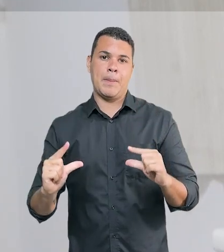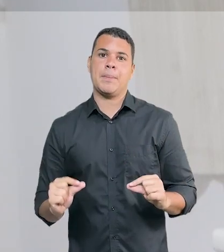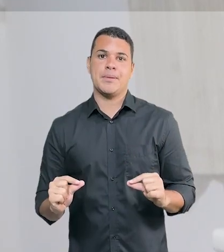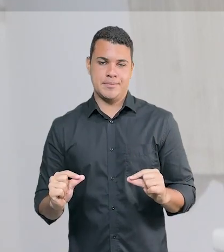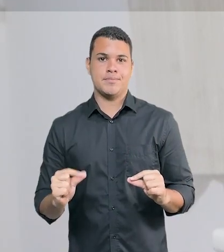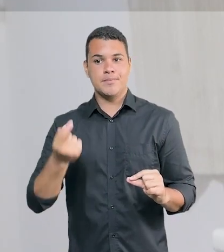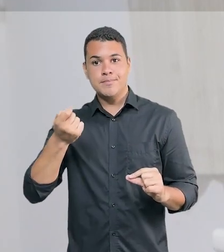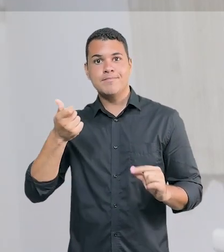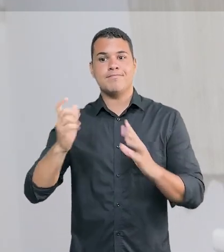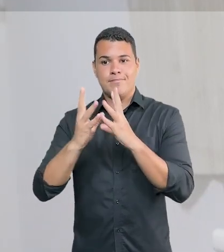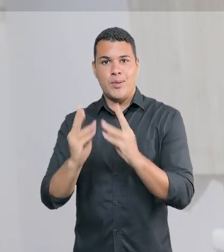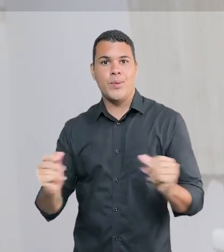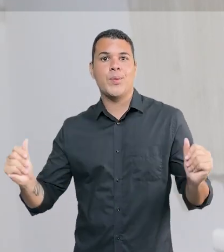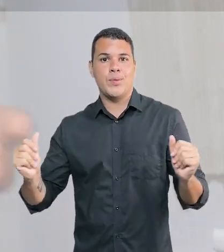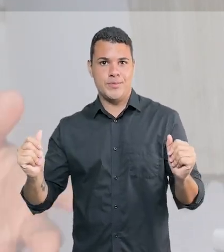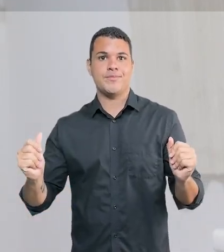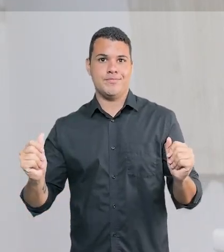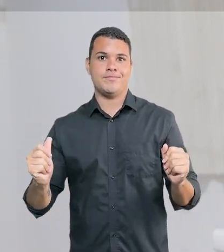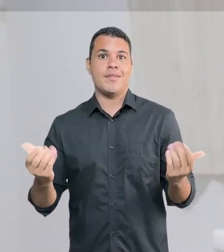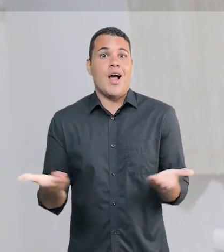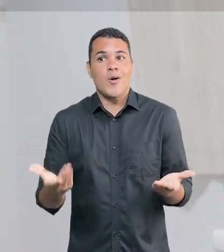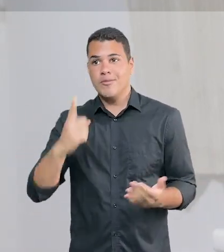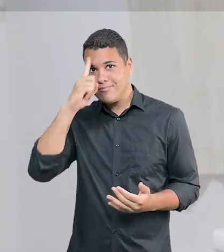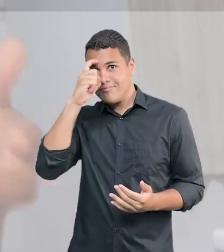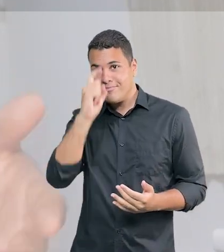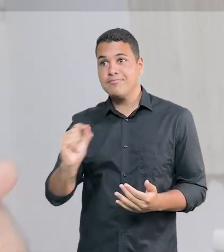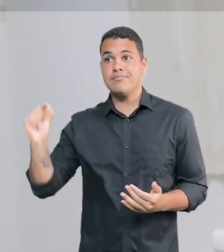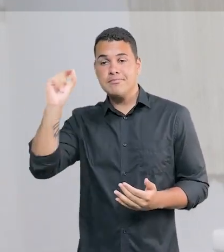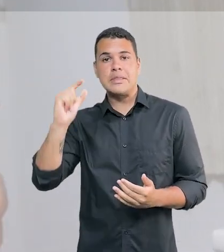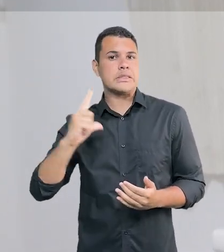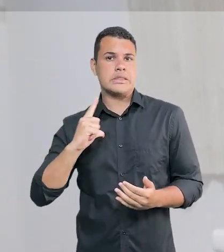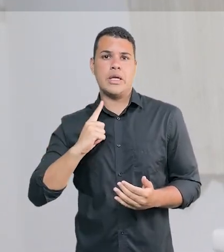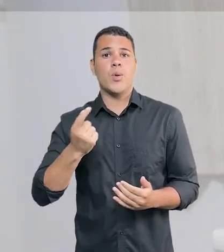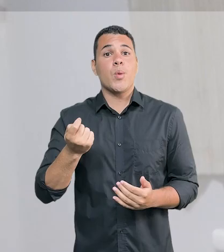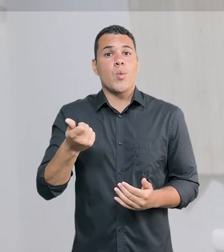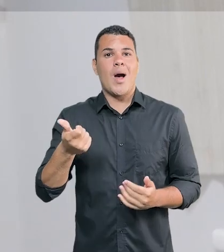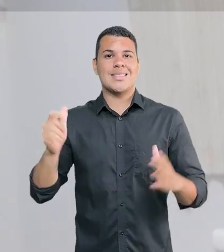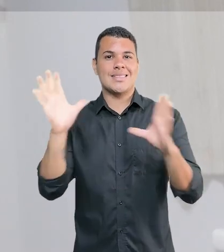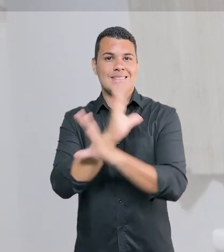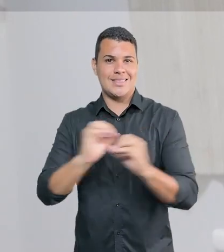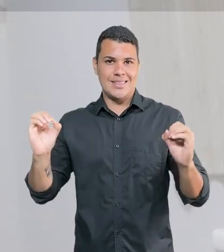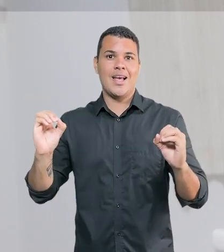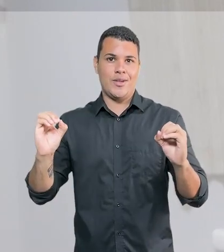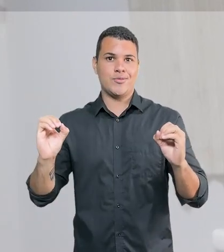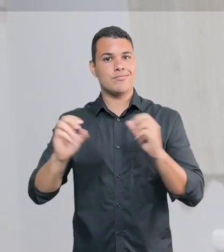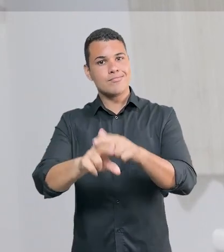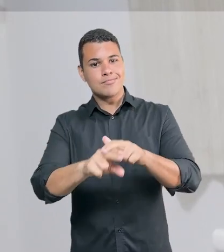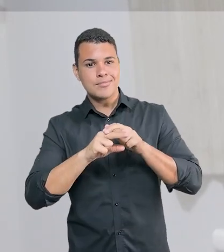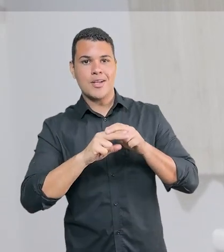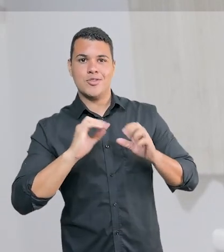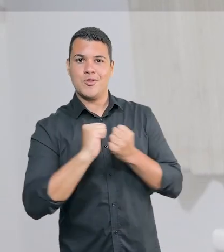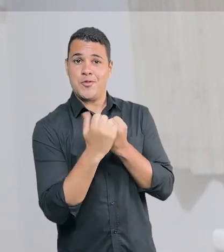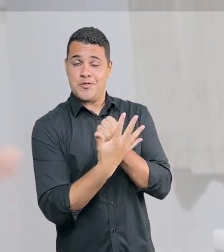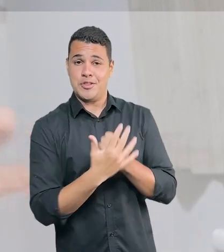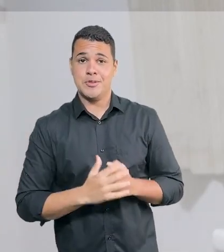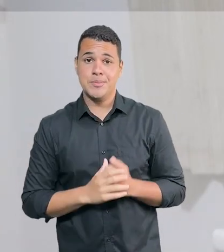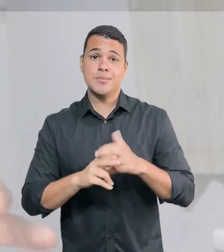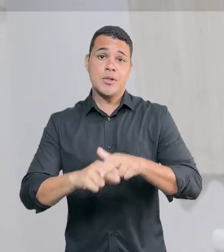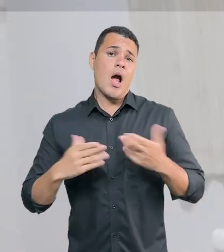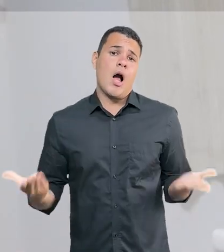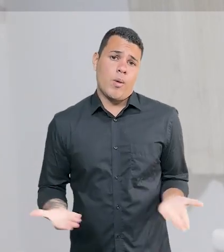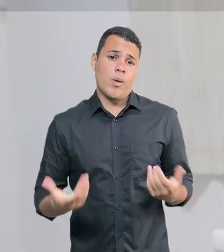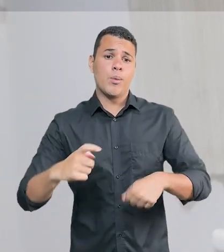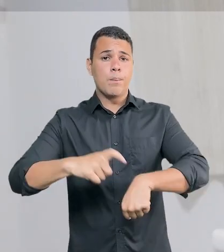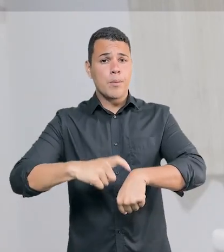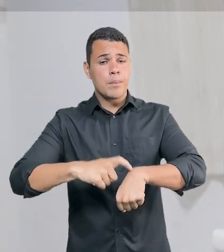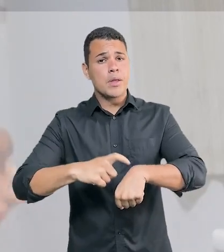início nesse processo de diminuição no número de novas internações semanais associadas à Covid-19, né? Então a gente